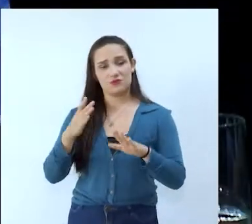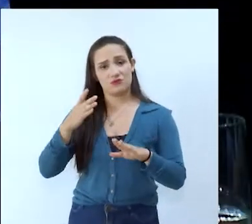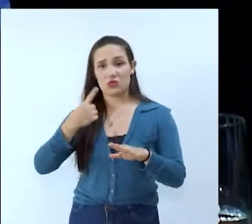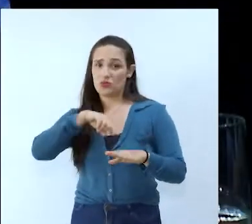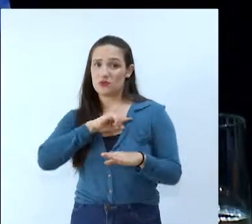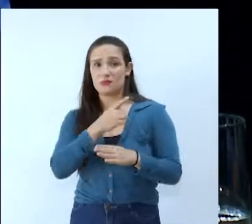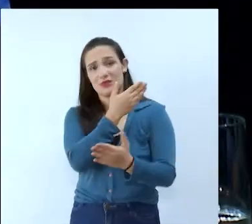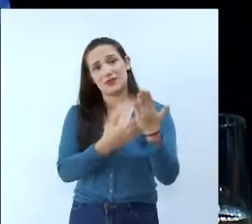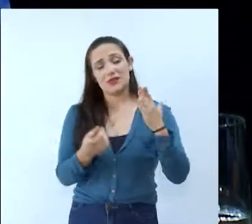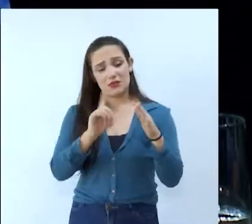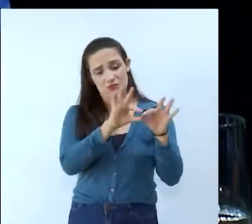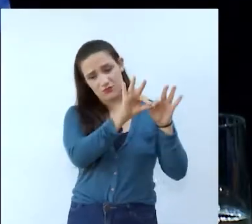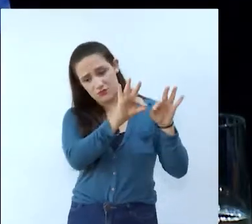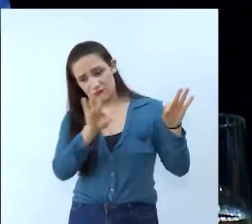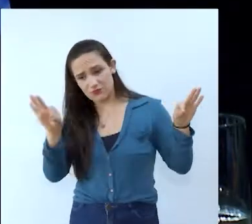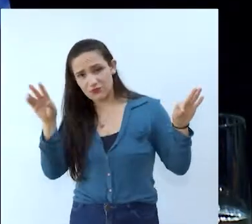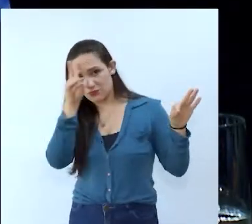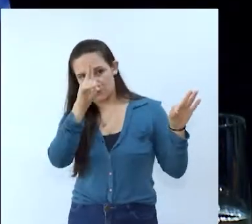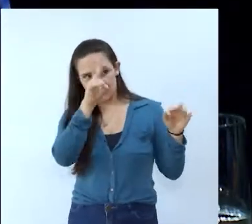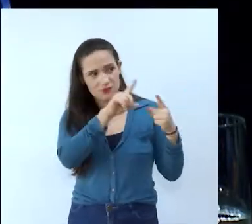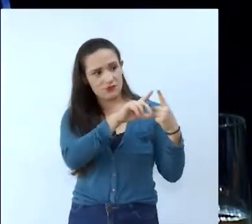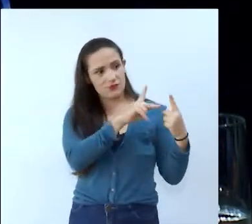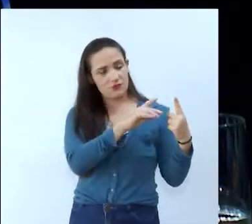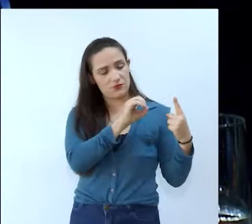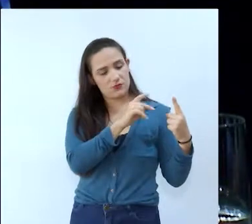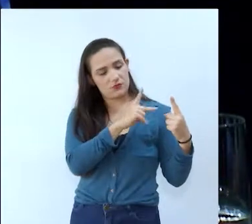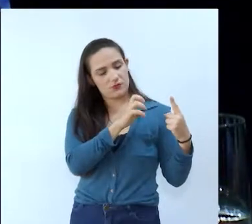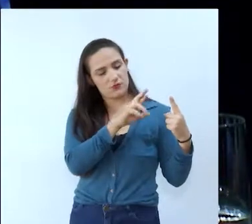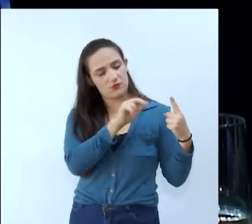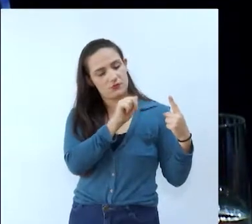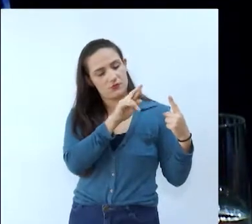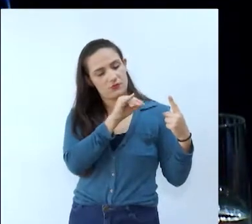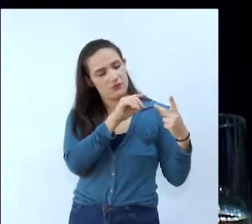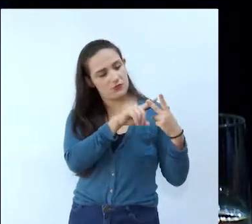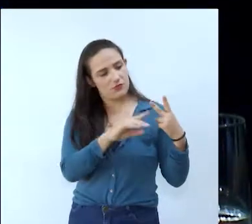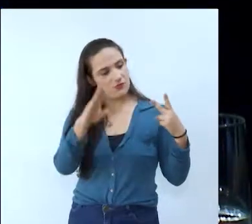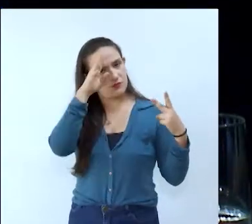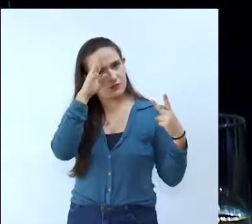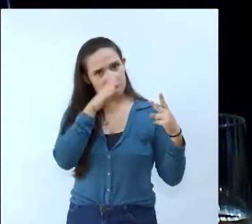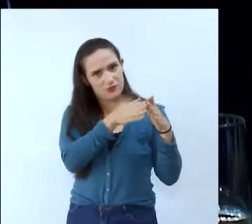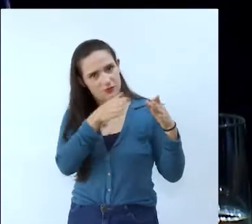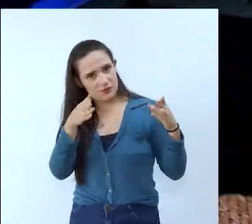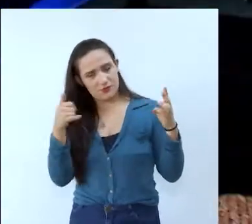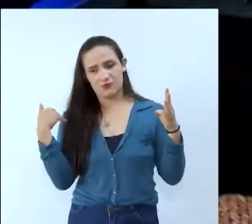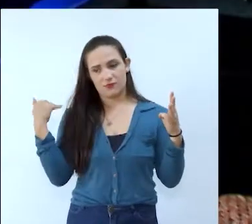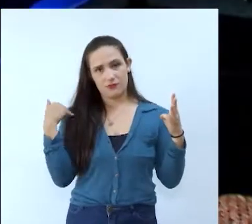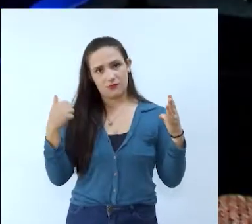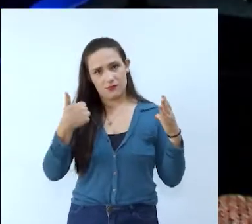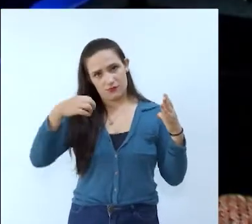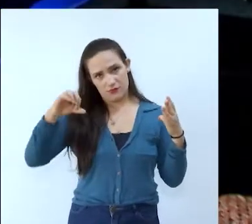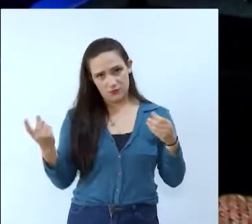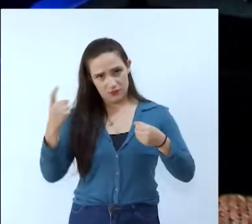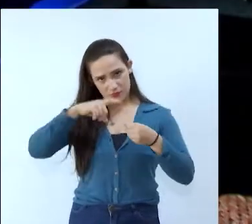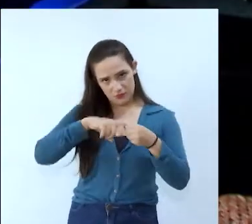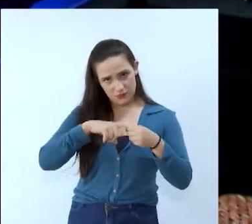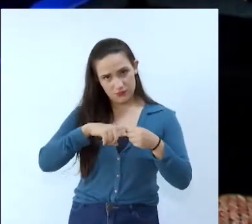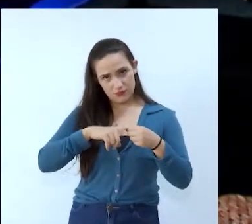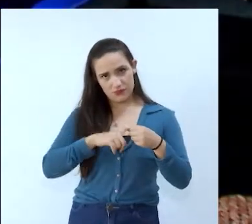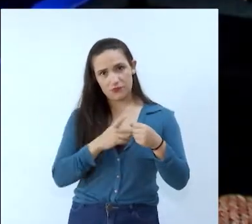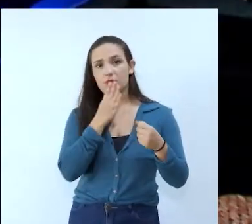não perder assim, a sequência, Operário, Exército, serve um ano, Exército. Sai com 19